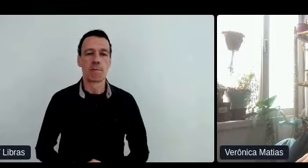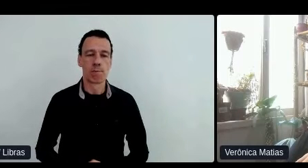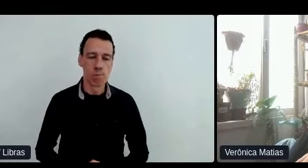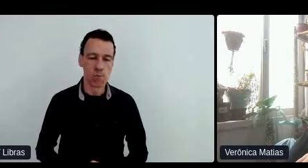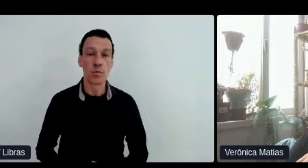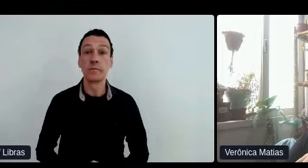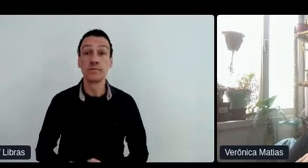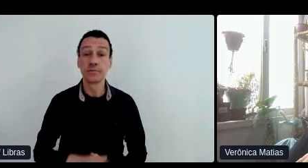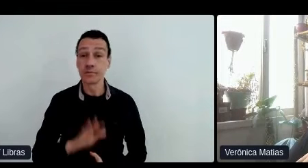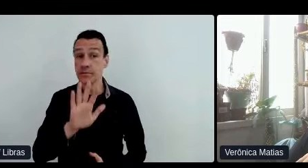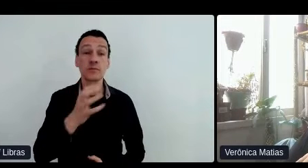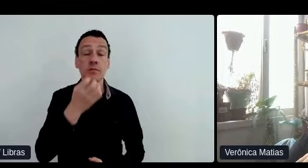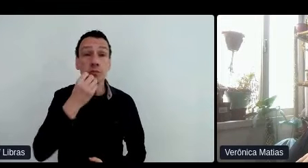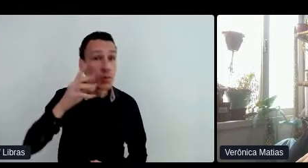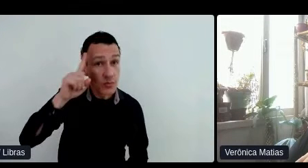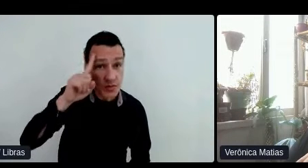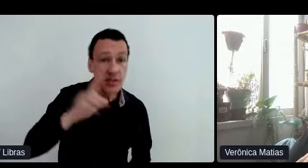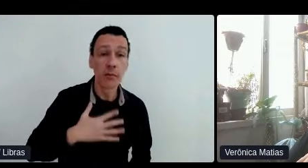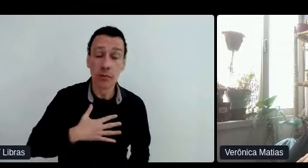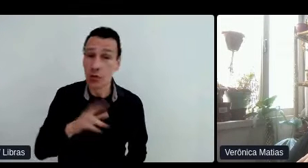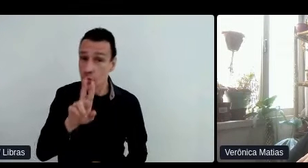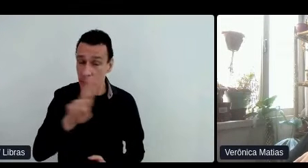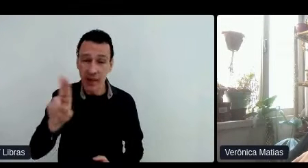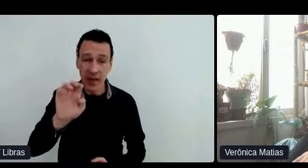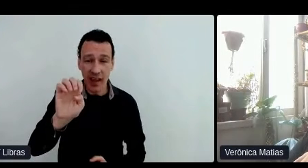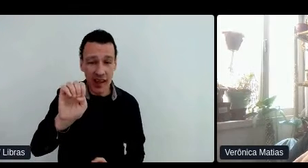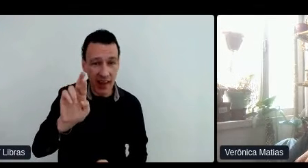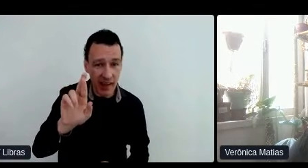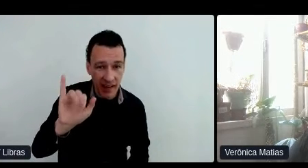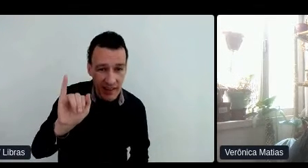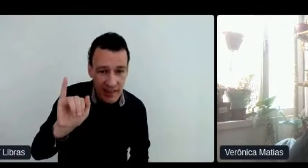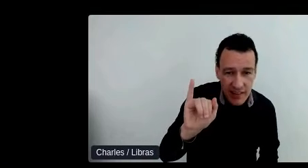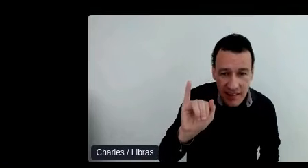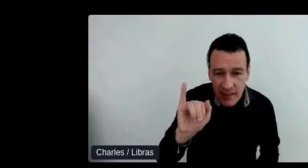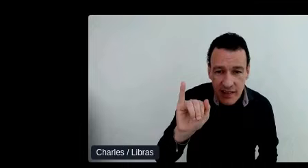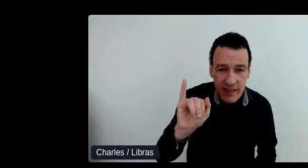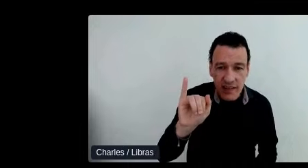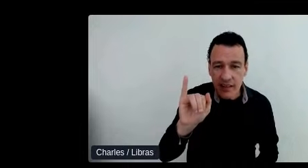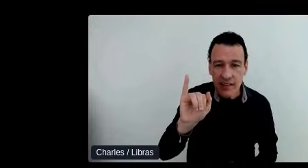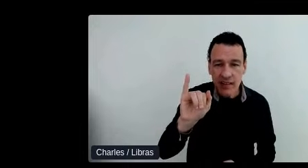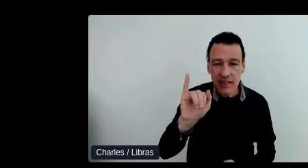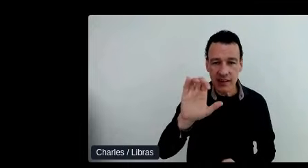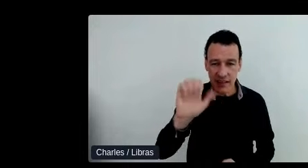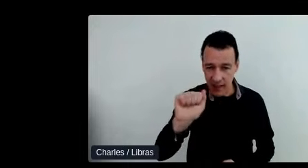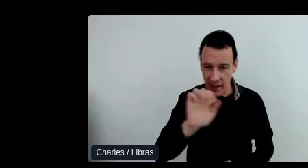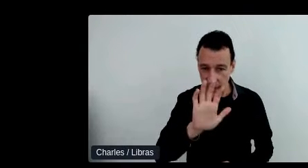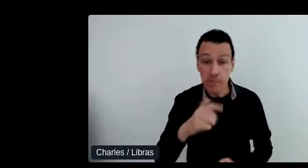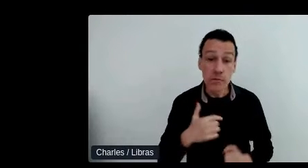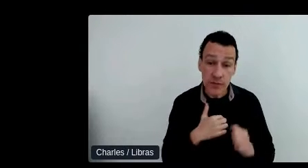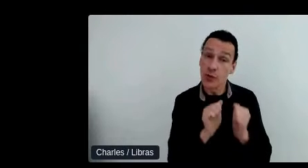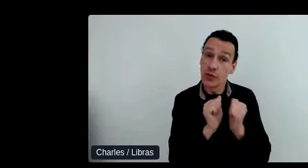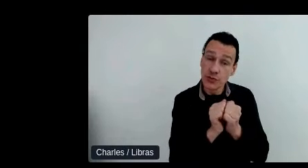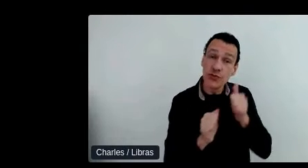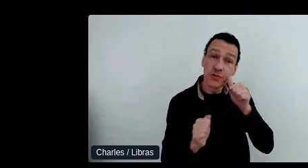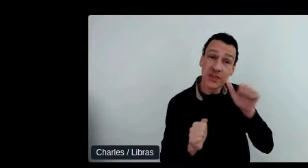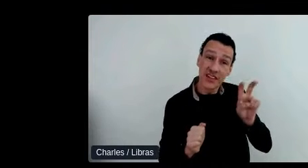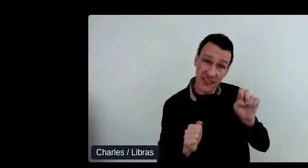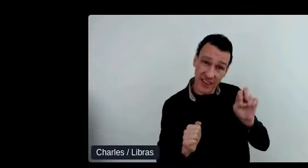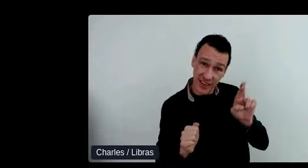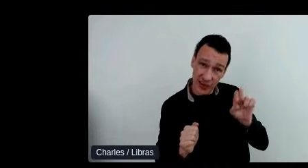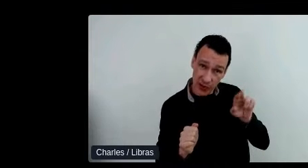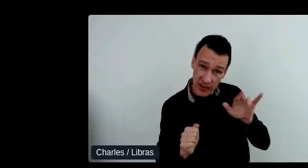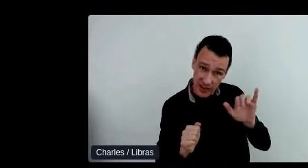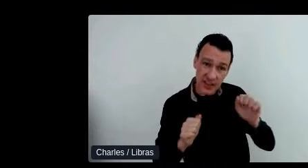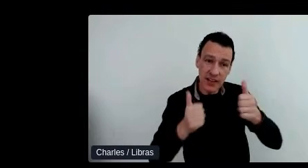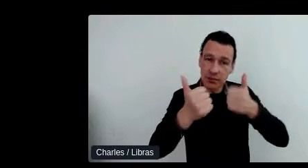Bom dia, meu nome é Érica, eu vou apresentar com a Verônica essa apresentação sobre balanceamento de dados,